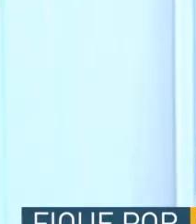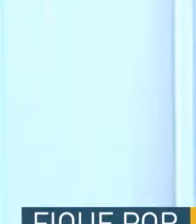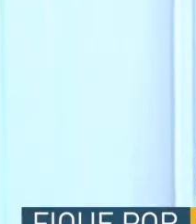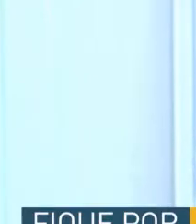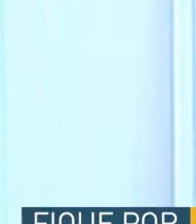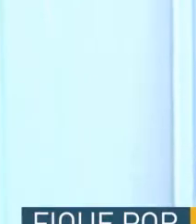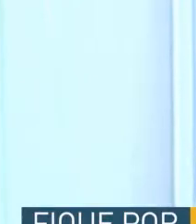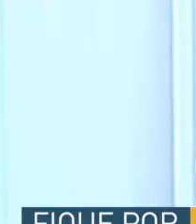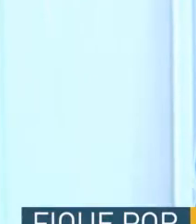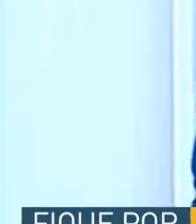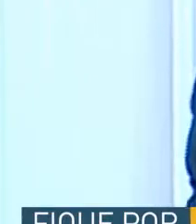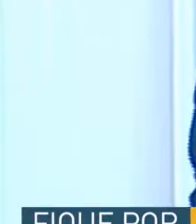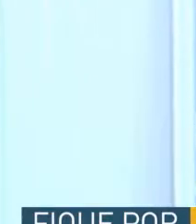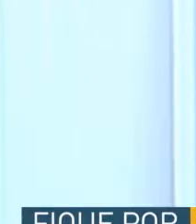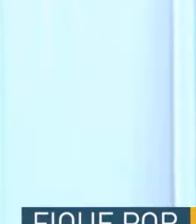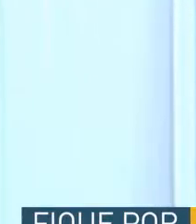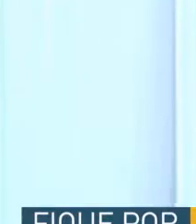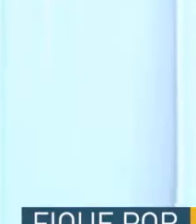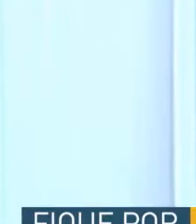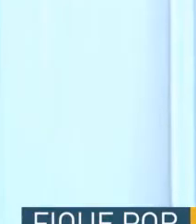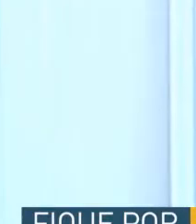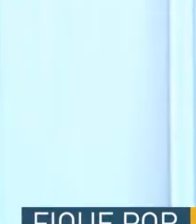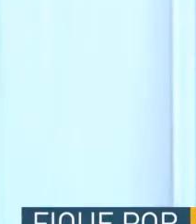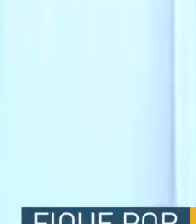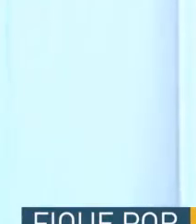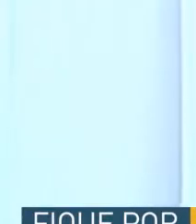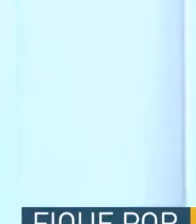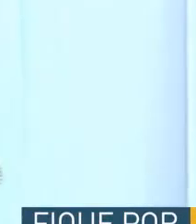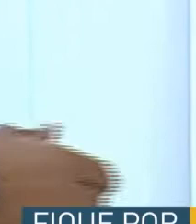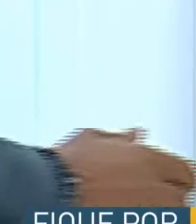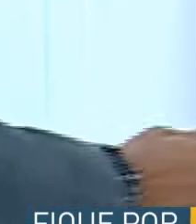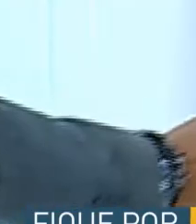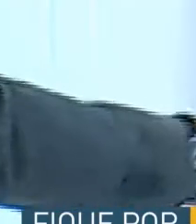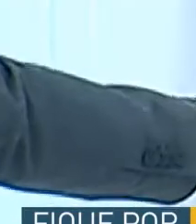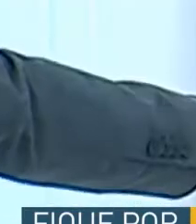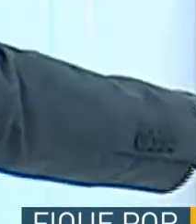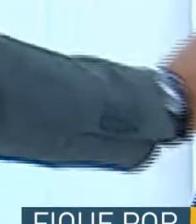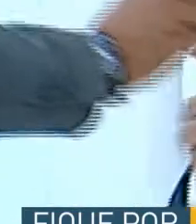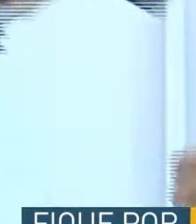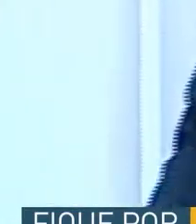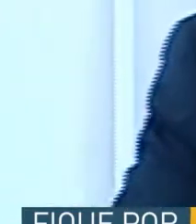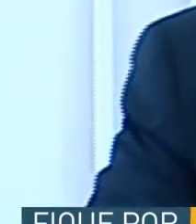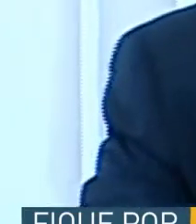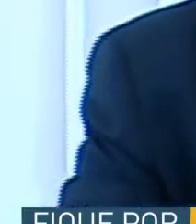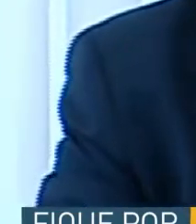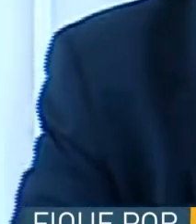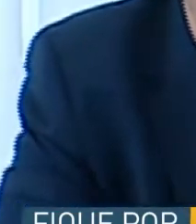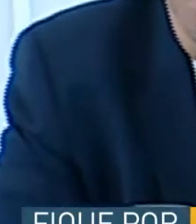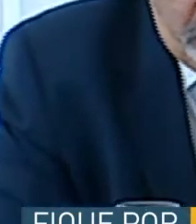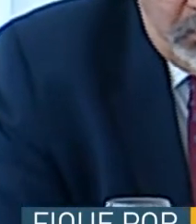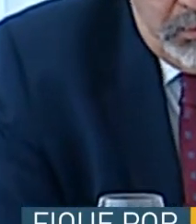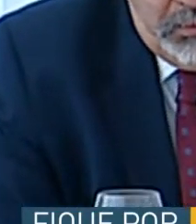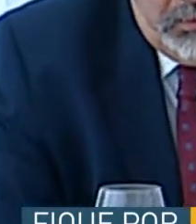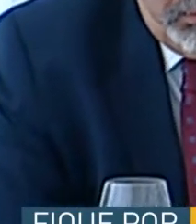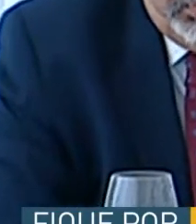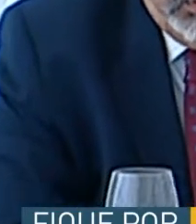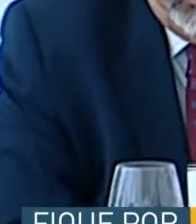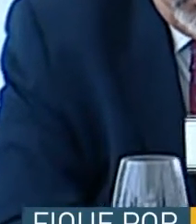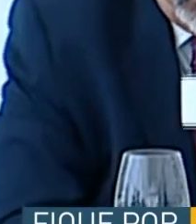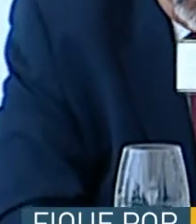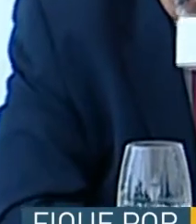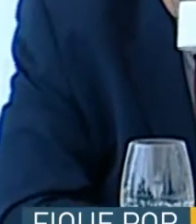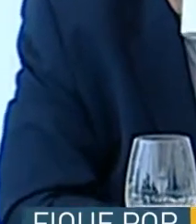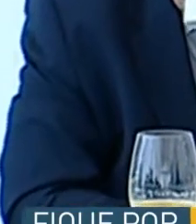nenhum país abre mão disso. Aliás, a participação estrangeira na Embraer já é muito intensa, né? Se, nesta altura,